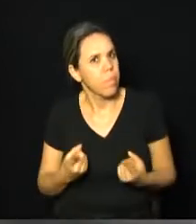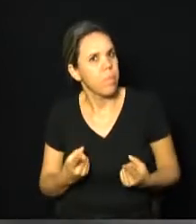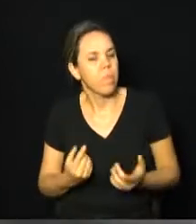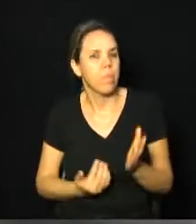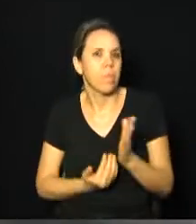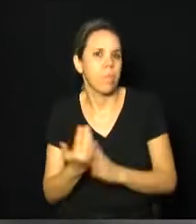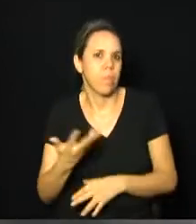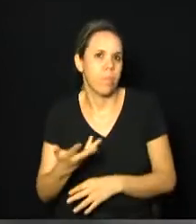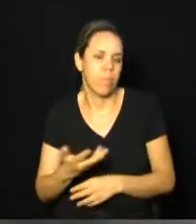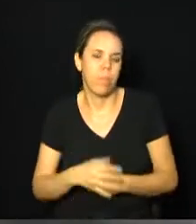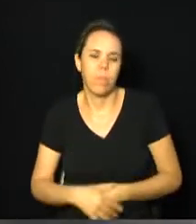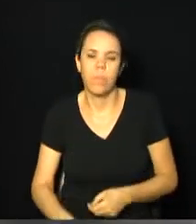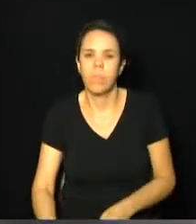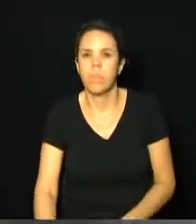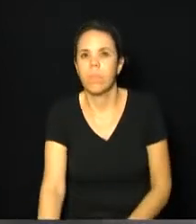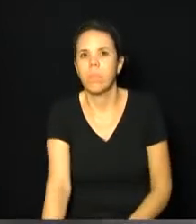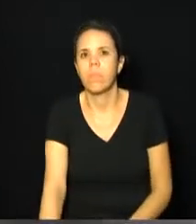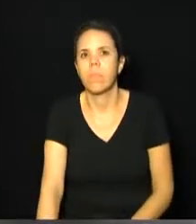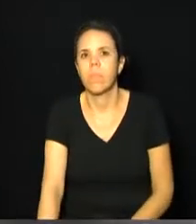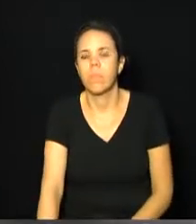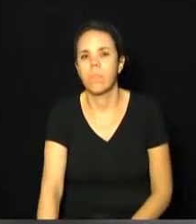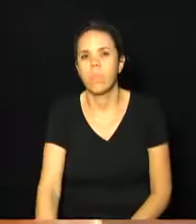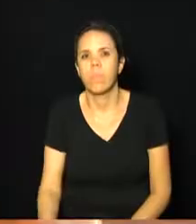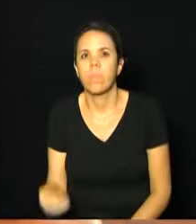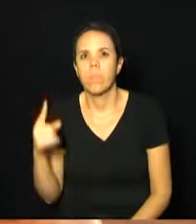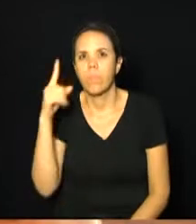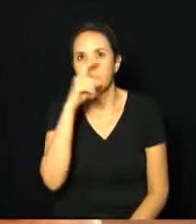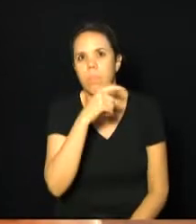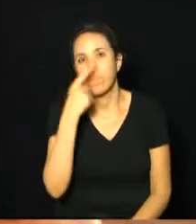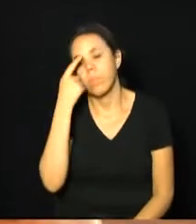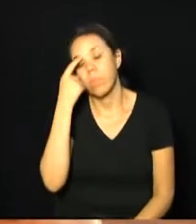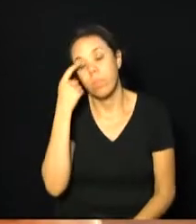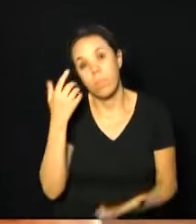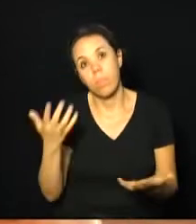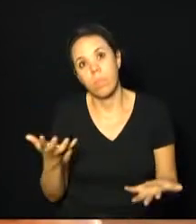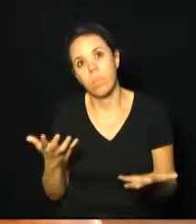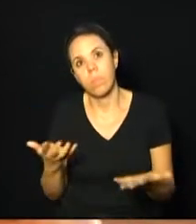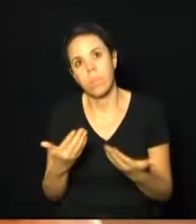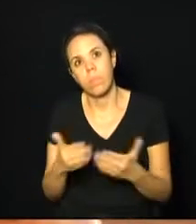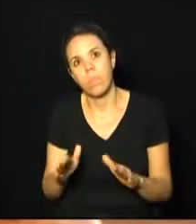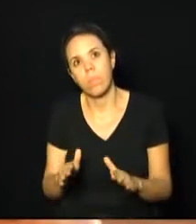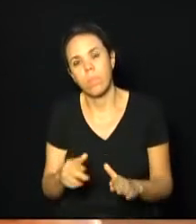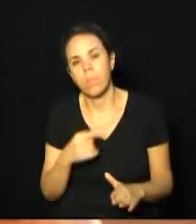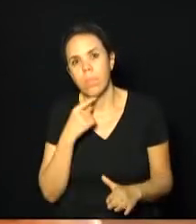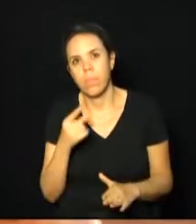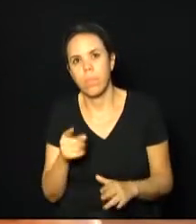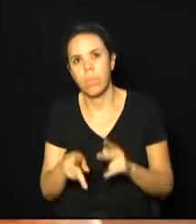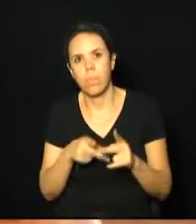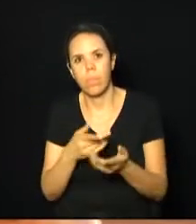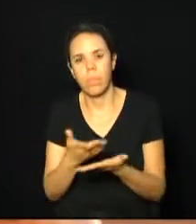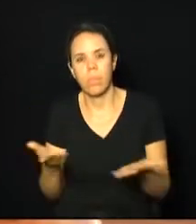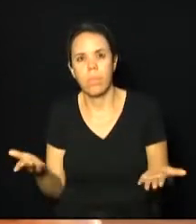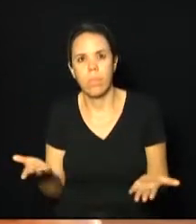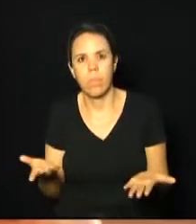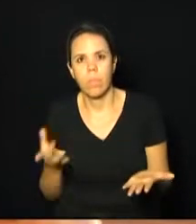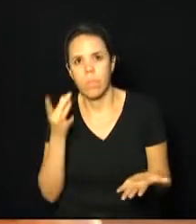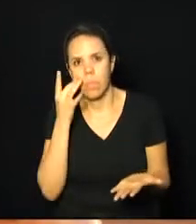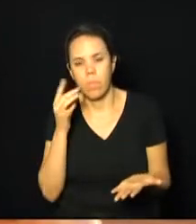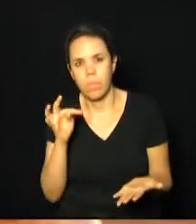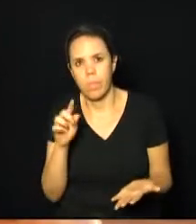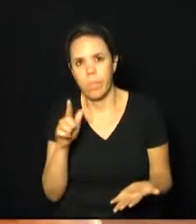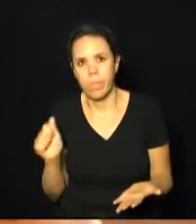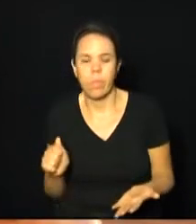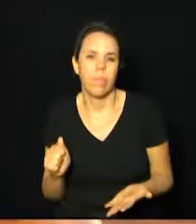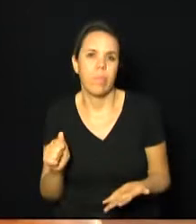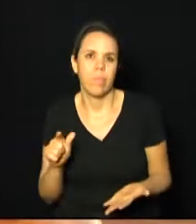exageram na velocidade. É complicado. Eu queria abrir para o pessoal que está aqui, a